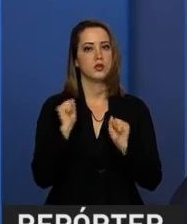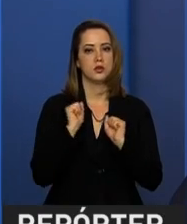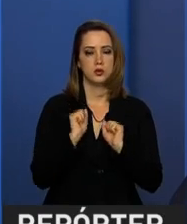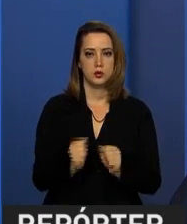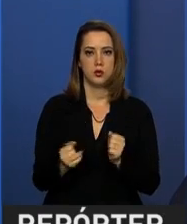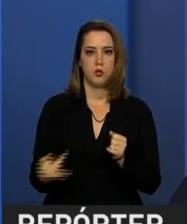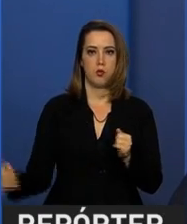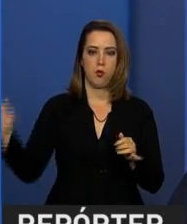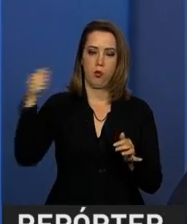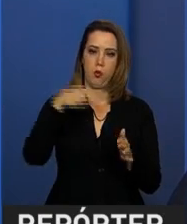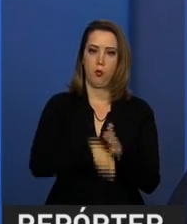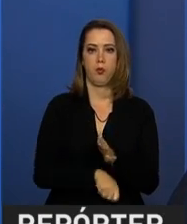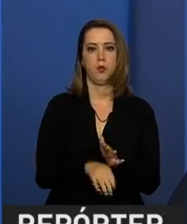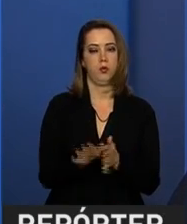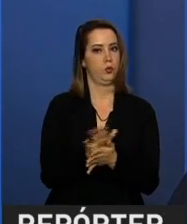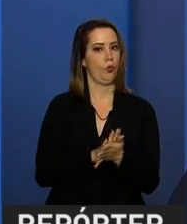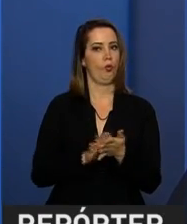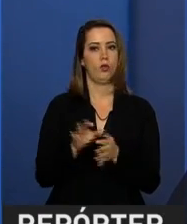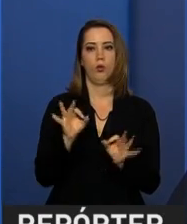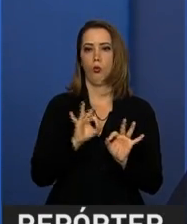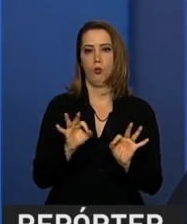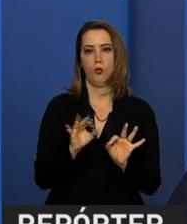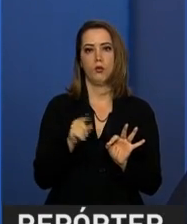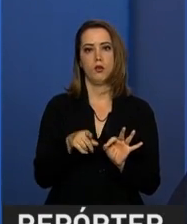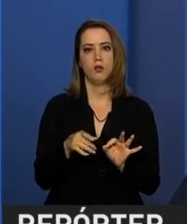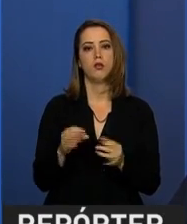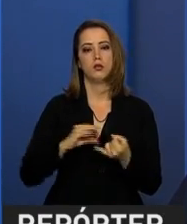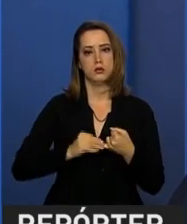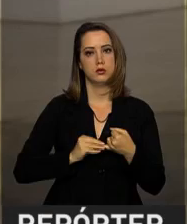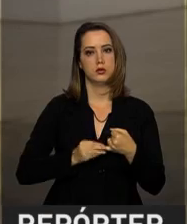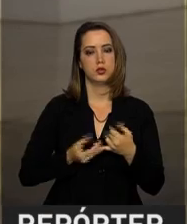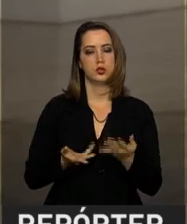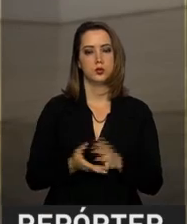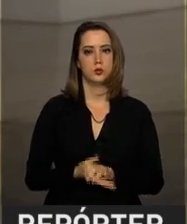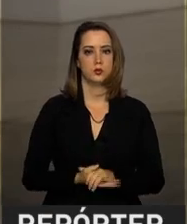sem taxas também de outros países que não sejam do Mercosul.